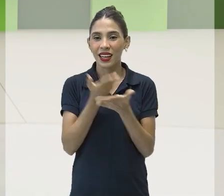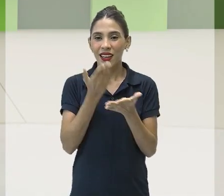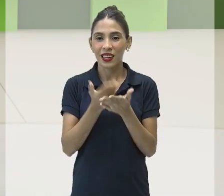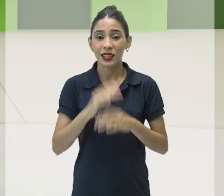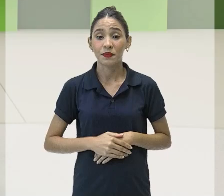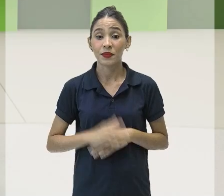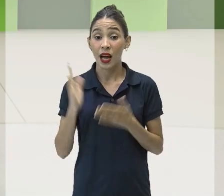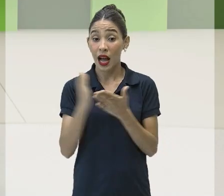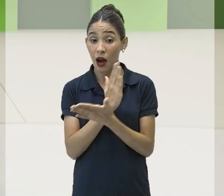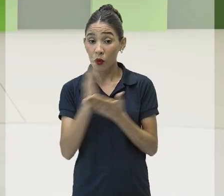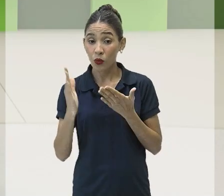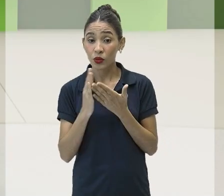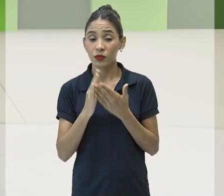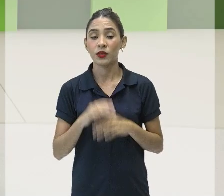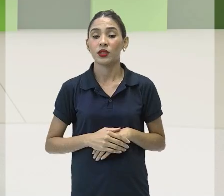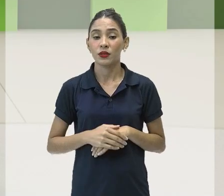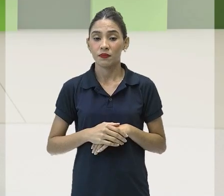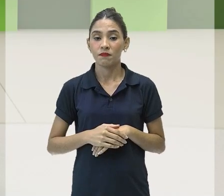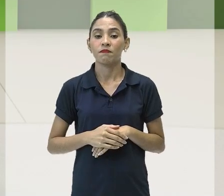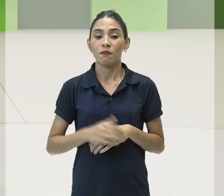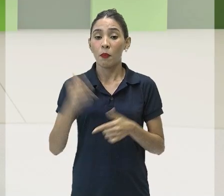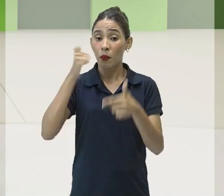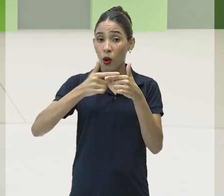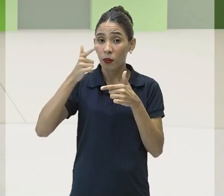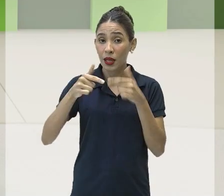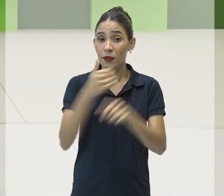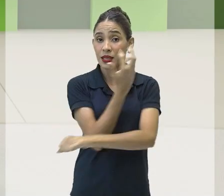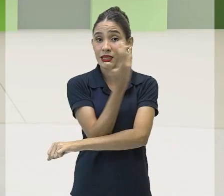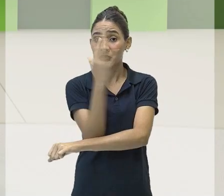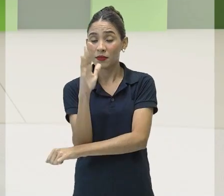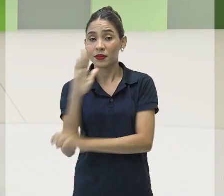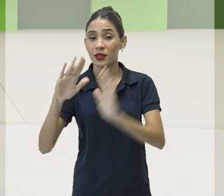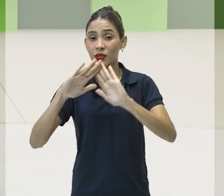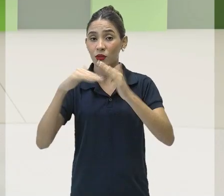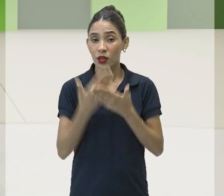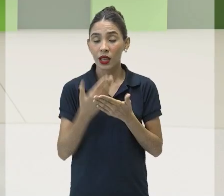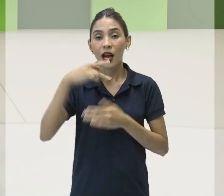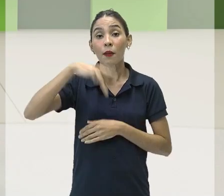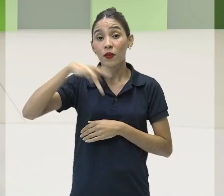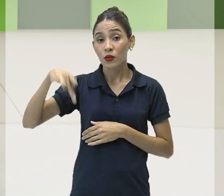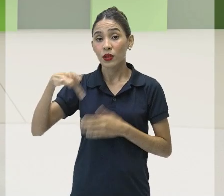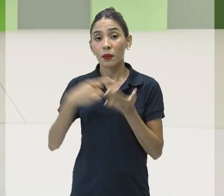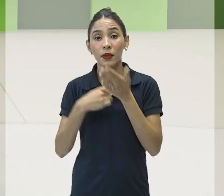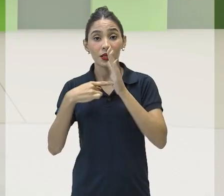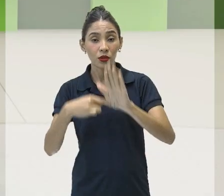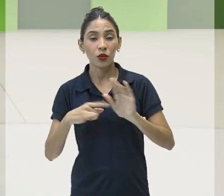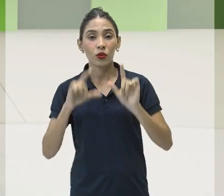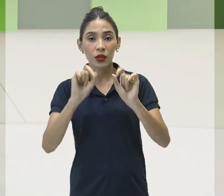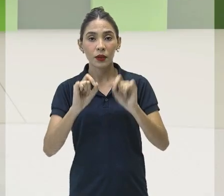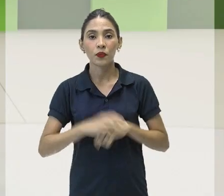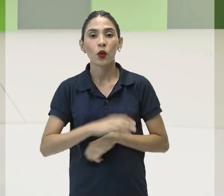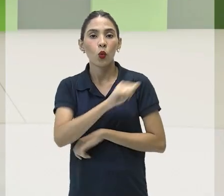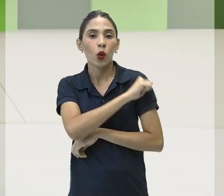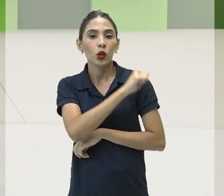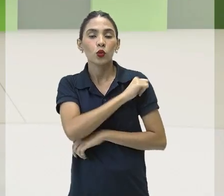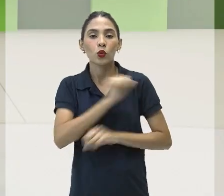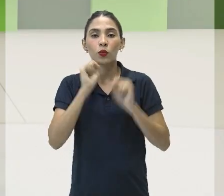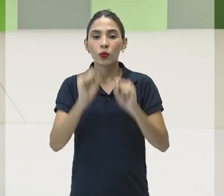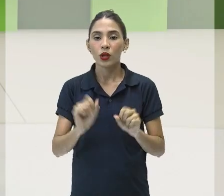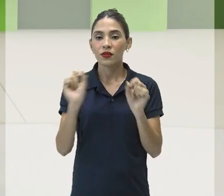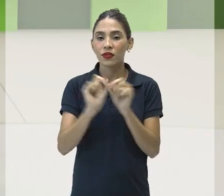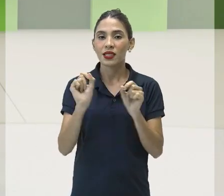com alguns desafios ambientais escolares. A professora trouxe aí para a gente o que o aluno pode fazer,